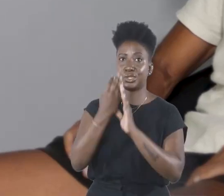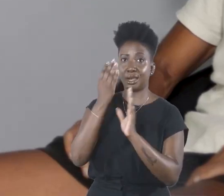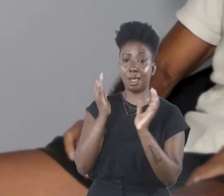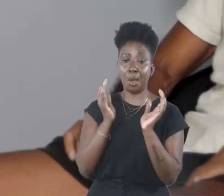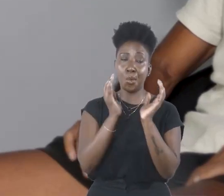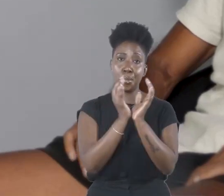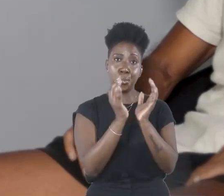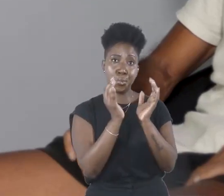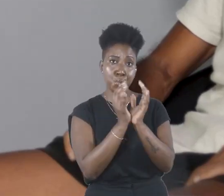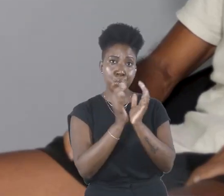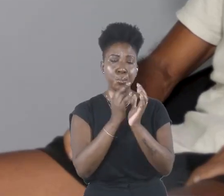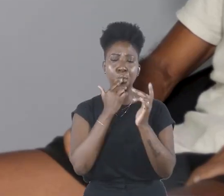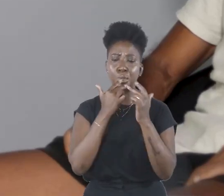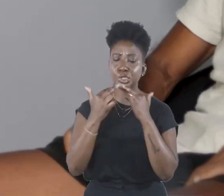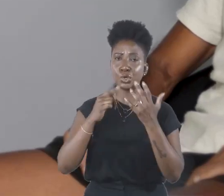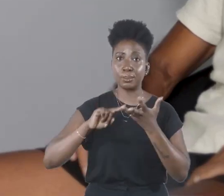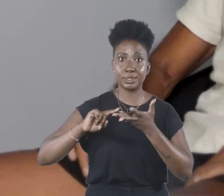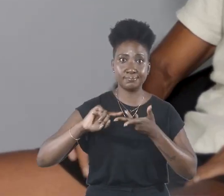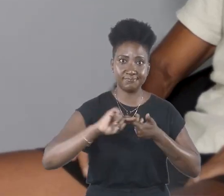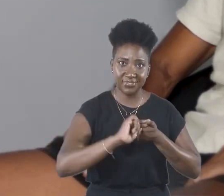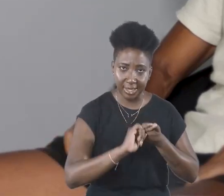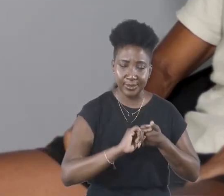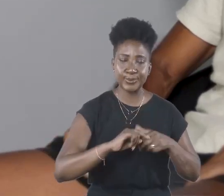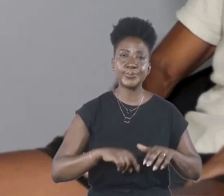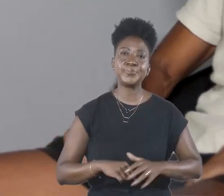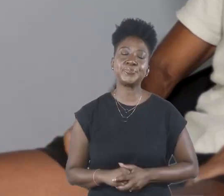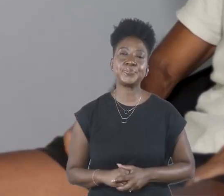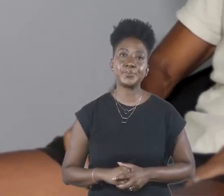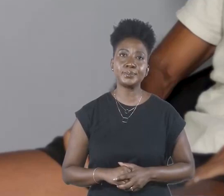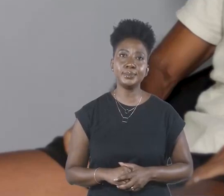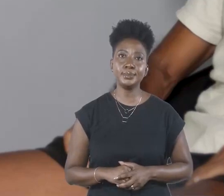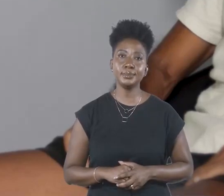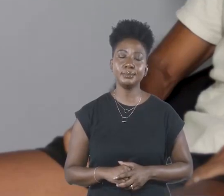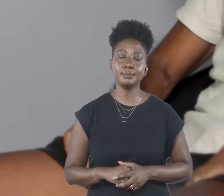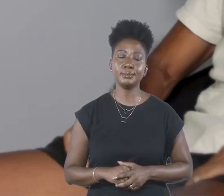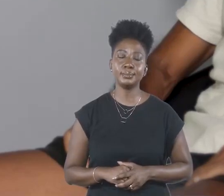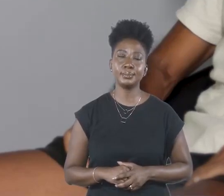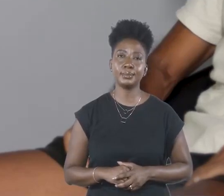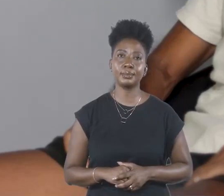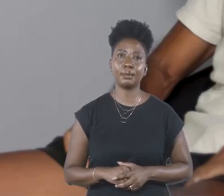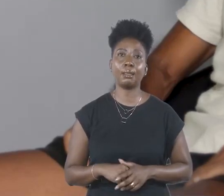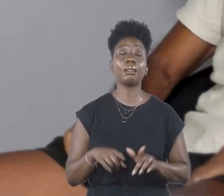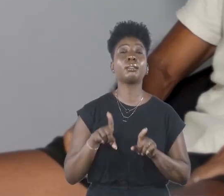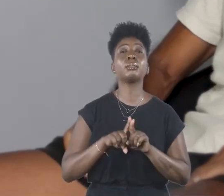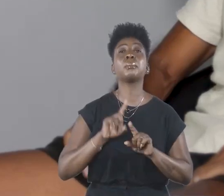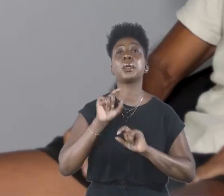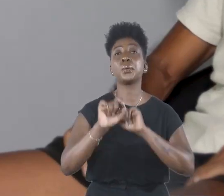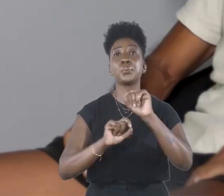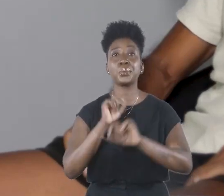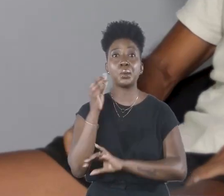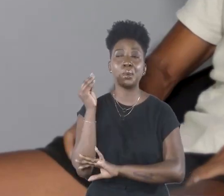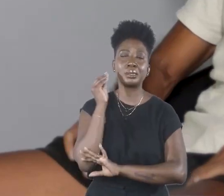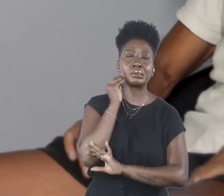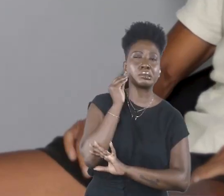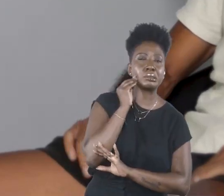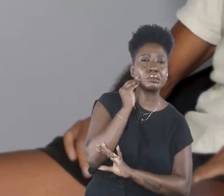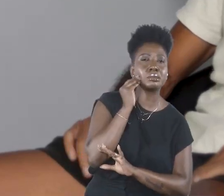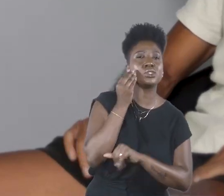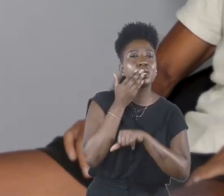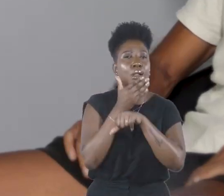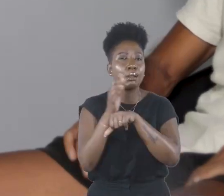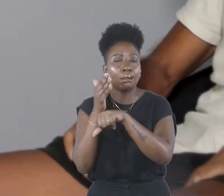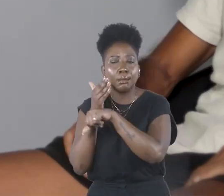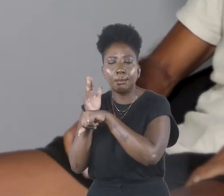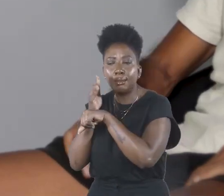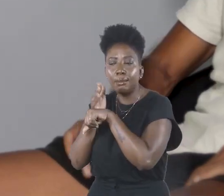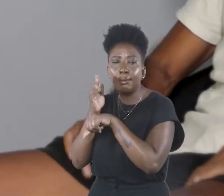de idiomas, francês, árabe, espanhol e inglês, e uma tentativa de capacitação ali,